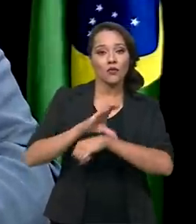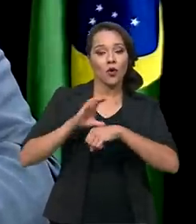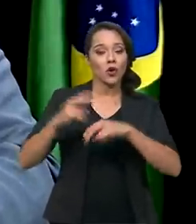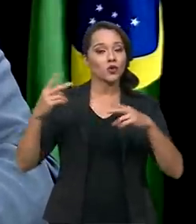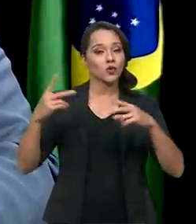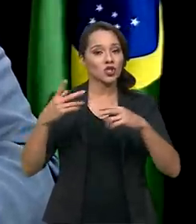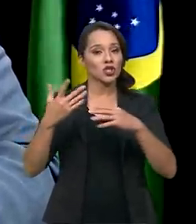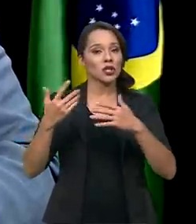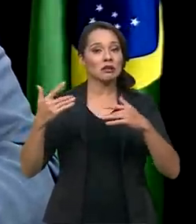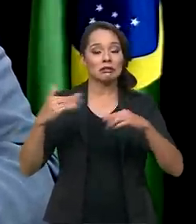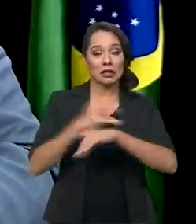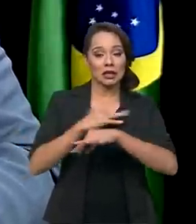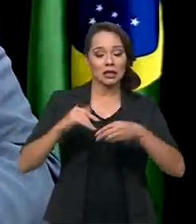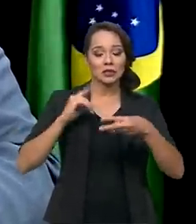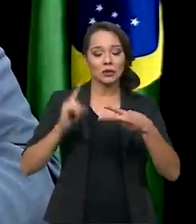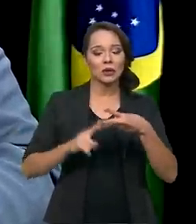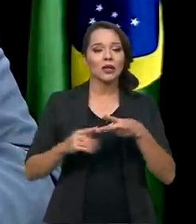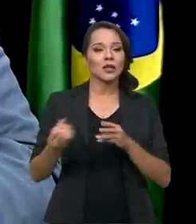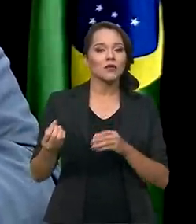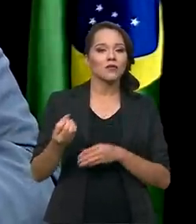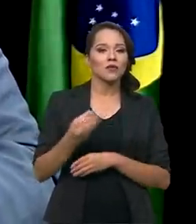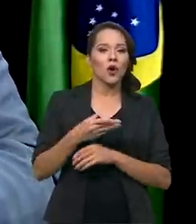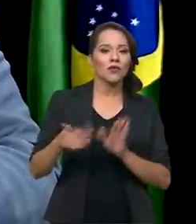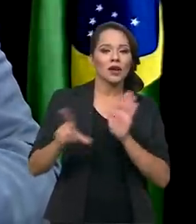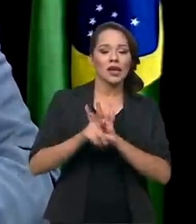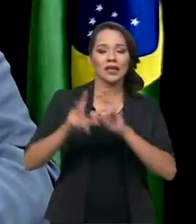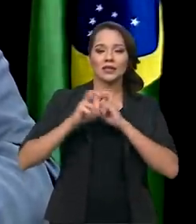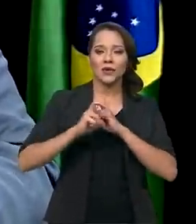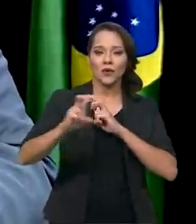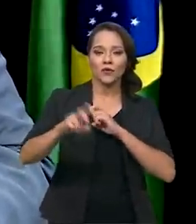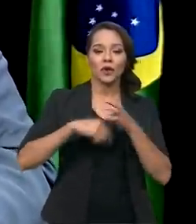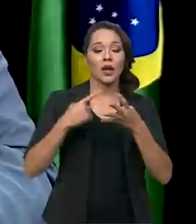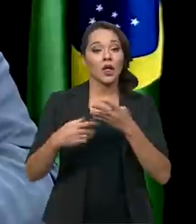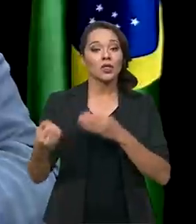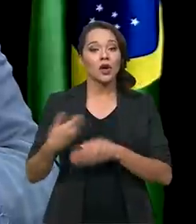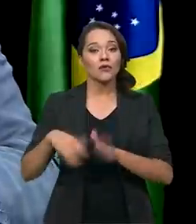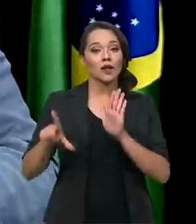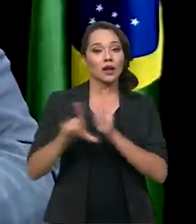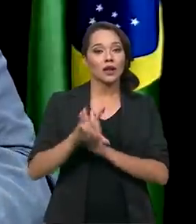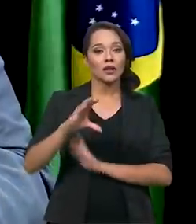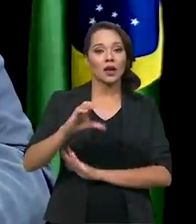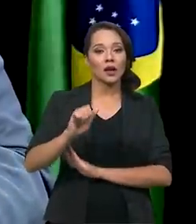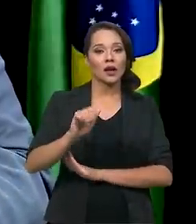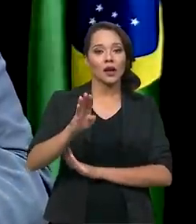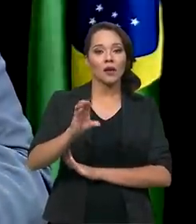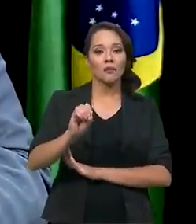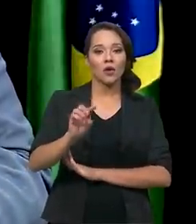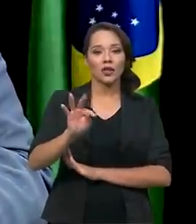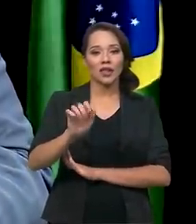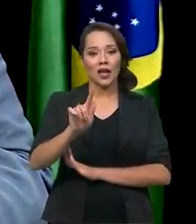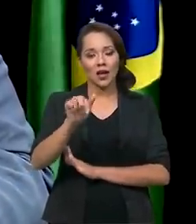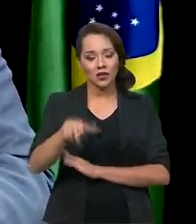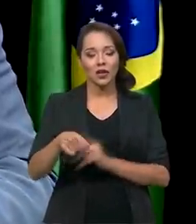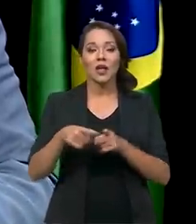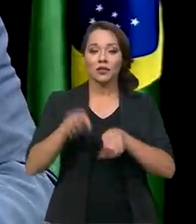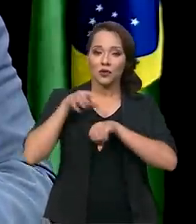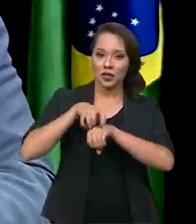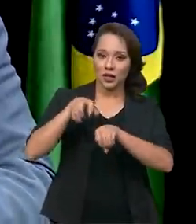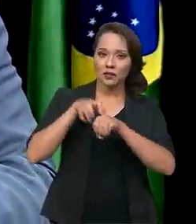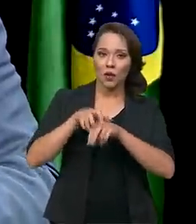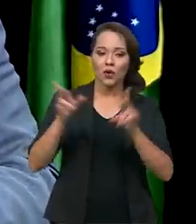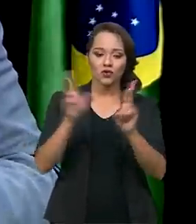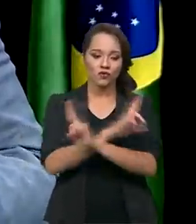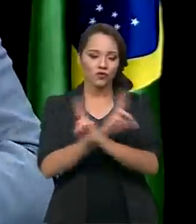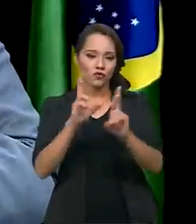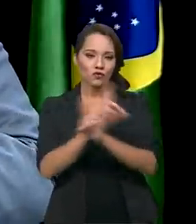Trânsito, nós tivemos o novo marco das ferrovias, o novo marco da cabotagem, o novo marco do transporte rodoviário interestadual